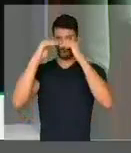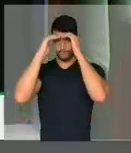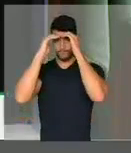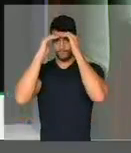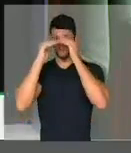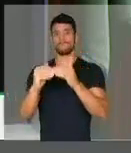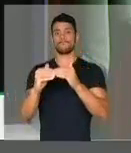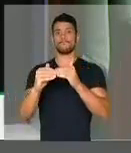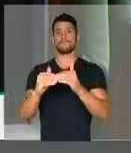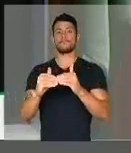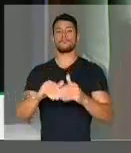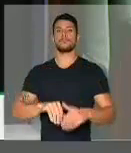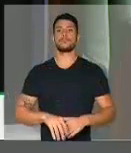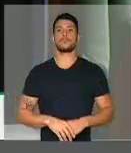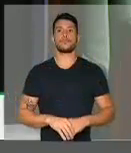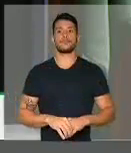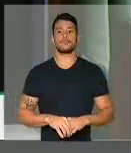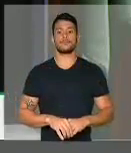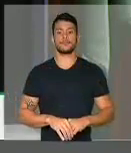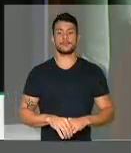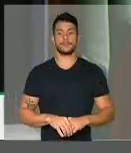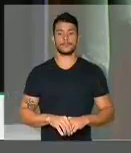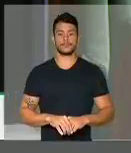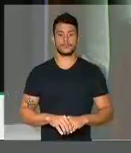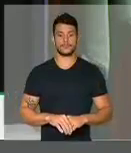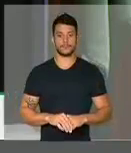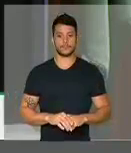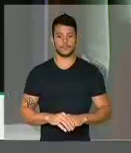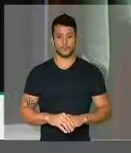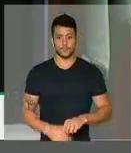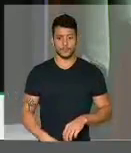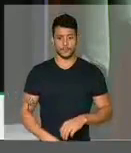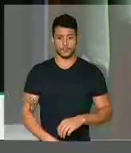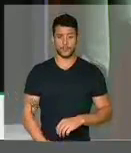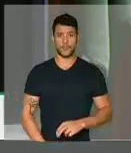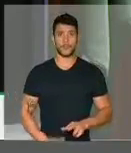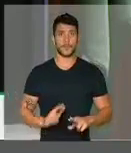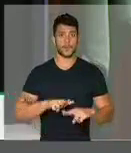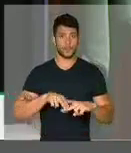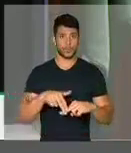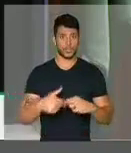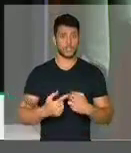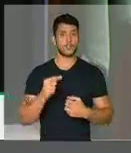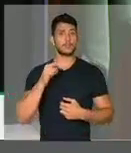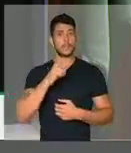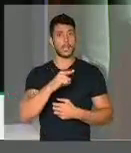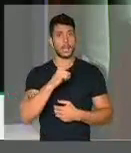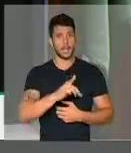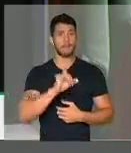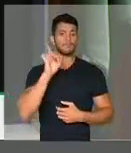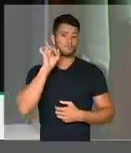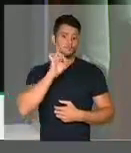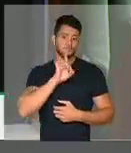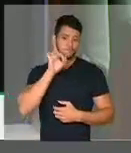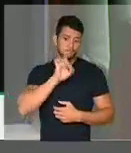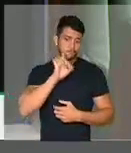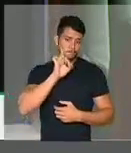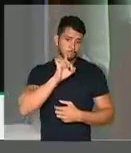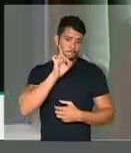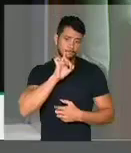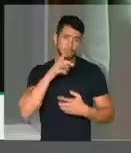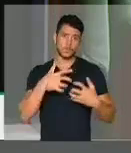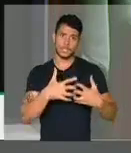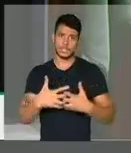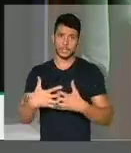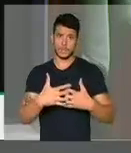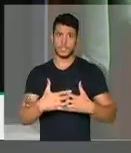respeitada pelo Supremo Tribunal Federal. Por isso que nos Estados Unidos as decisões da